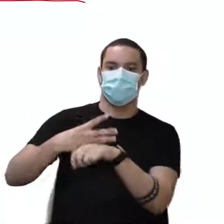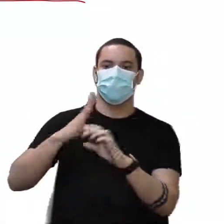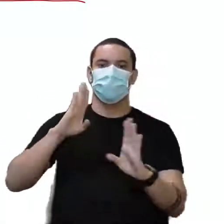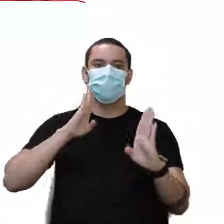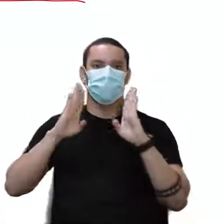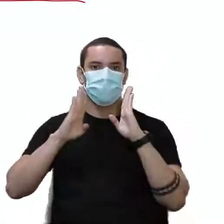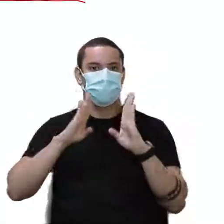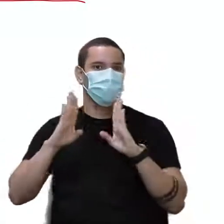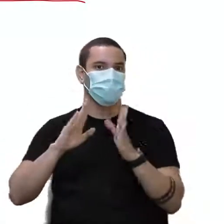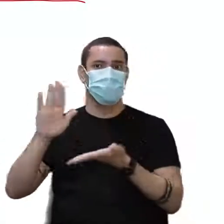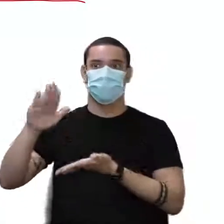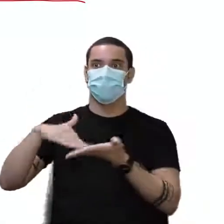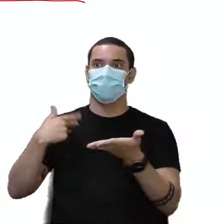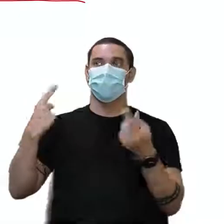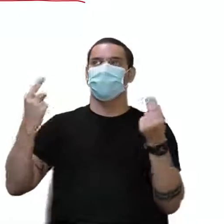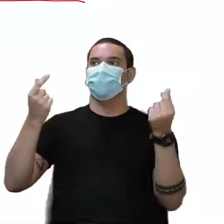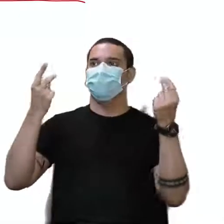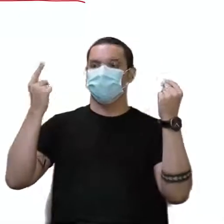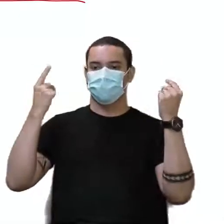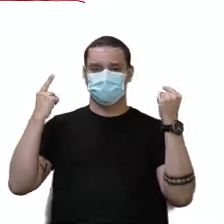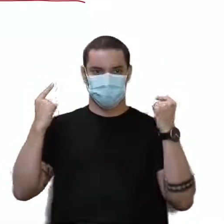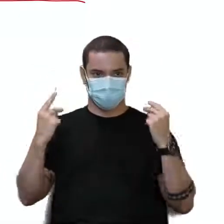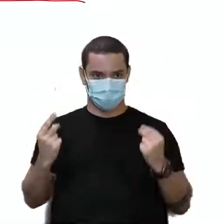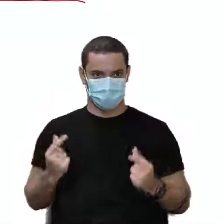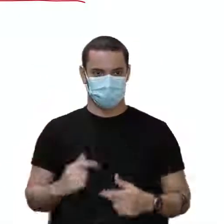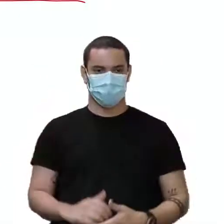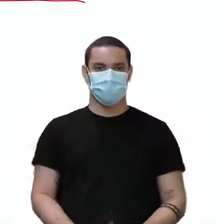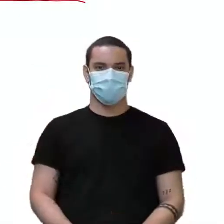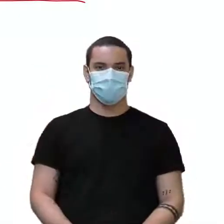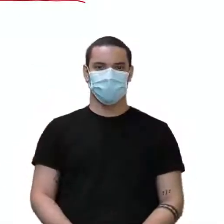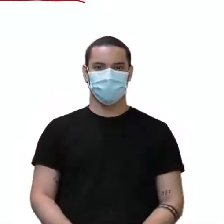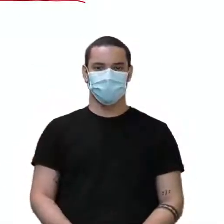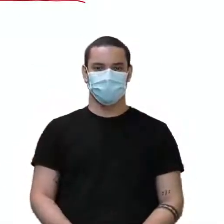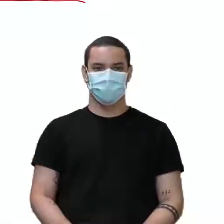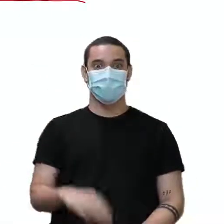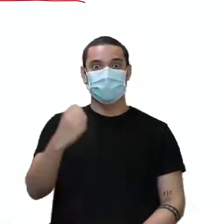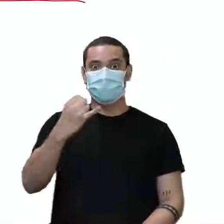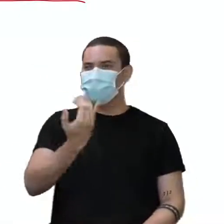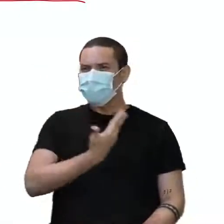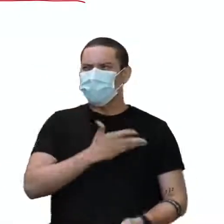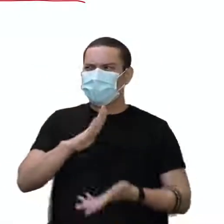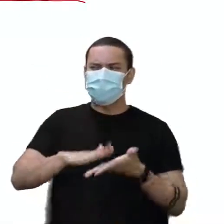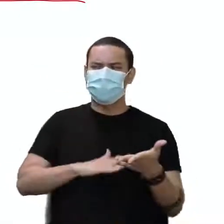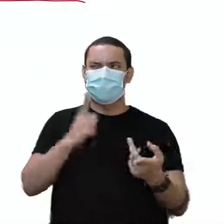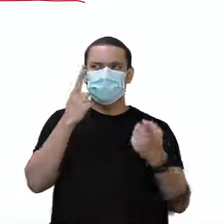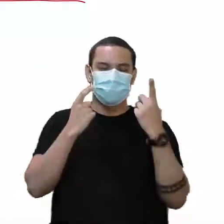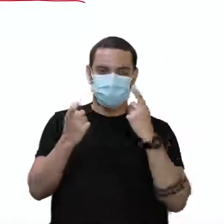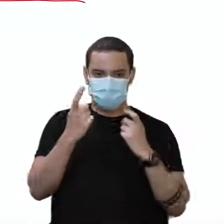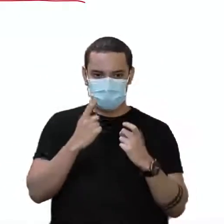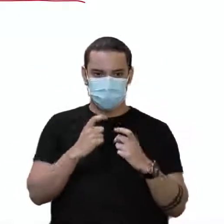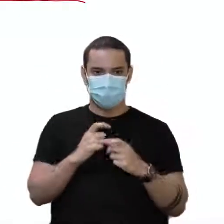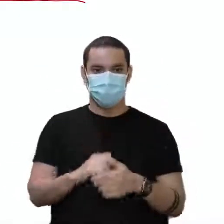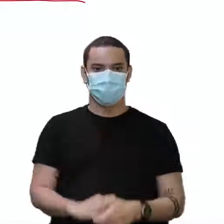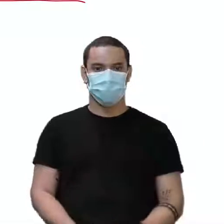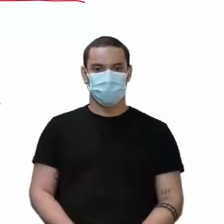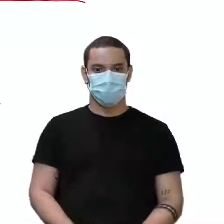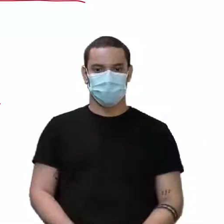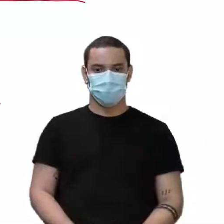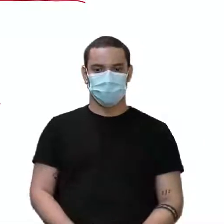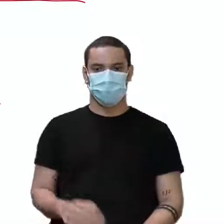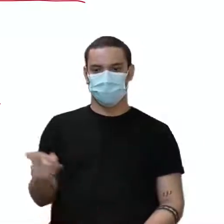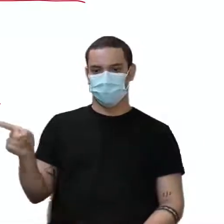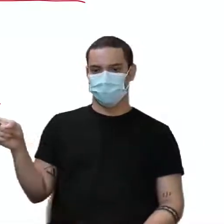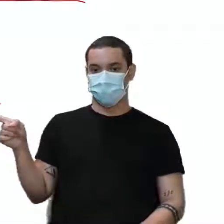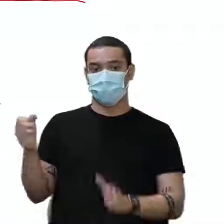amigo não manda mensagem pra mim há dias, vou chorar. Tá bom, Titi, vamos lá. Faz dias que Charlie Brown não